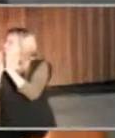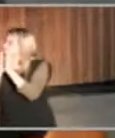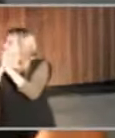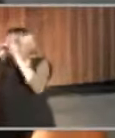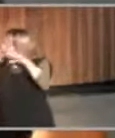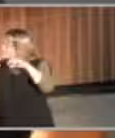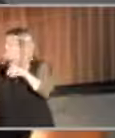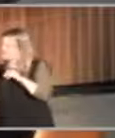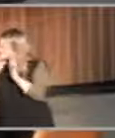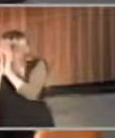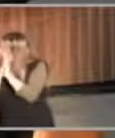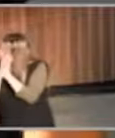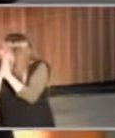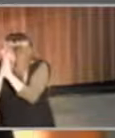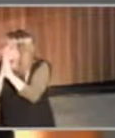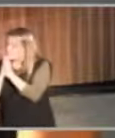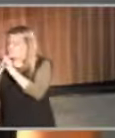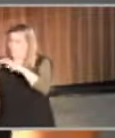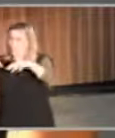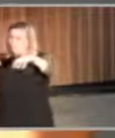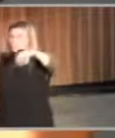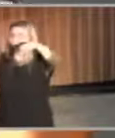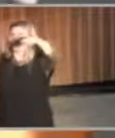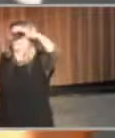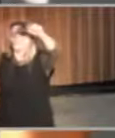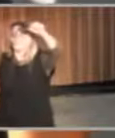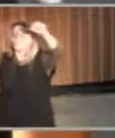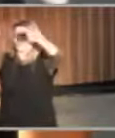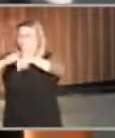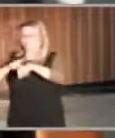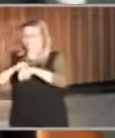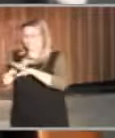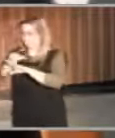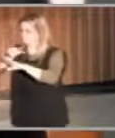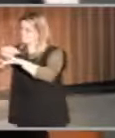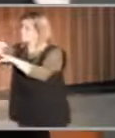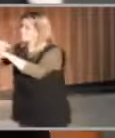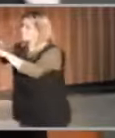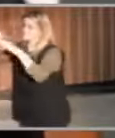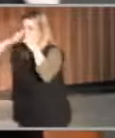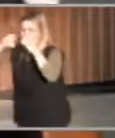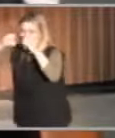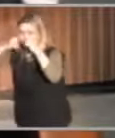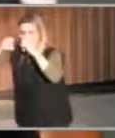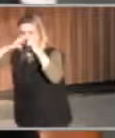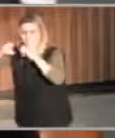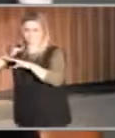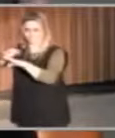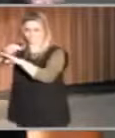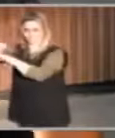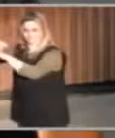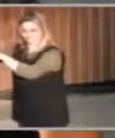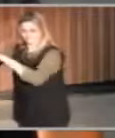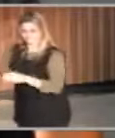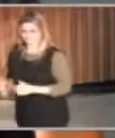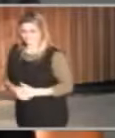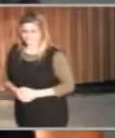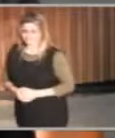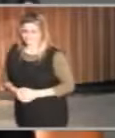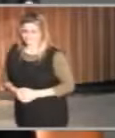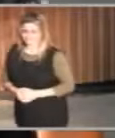aqui e agora uma clareira no céu eu só podia glorificar o nome do Senhor está entendendo?